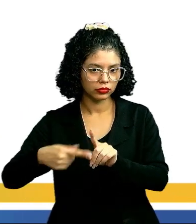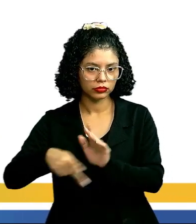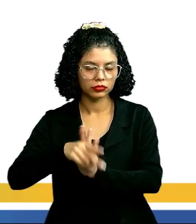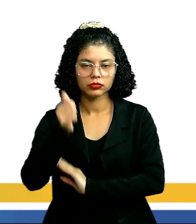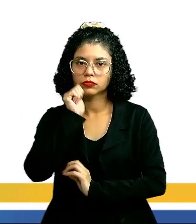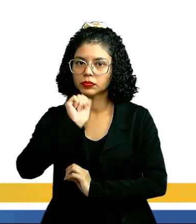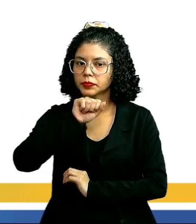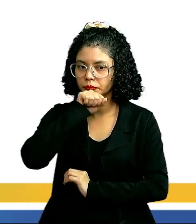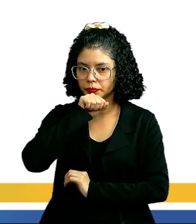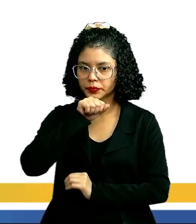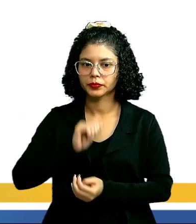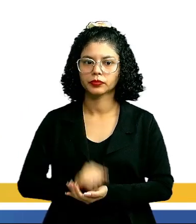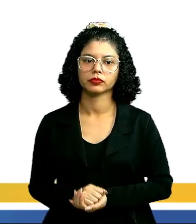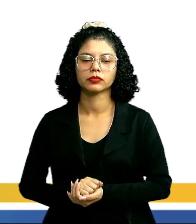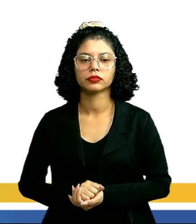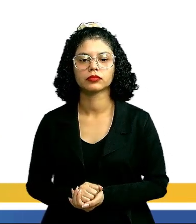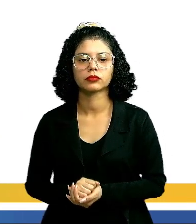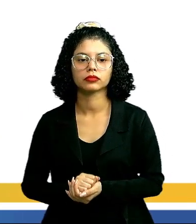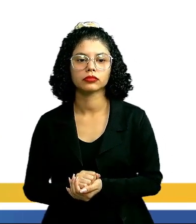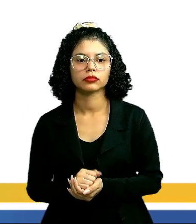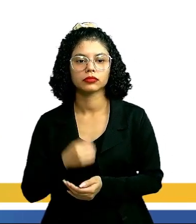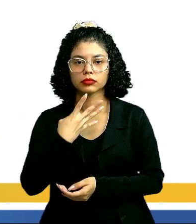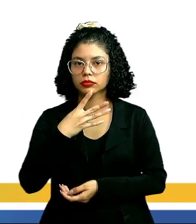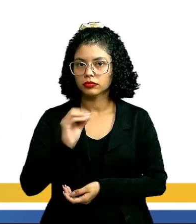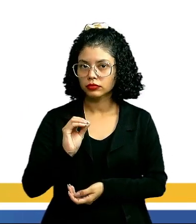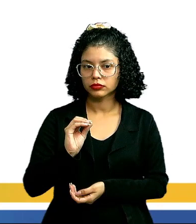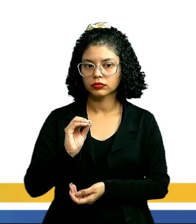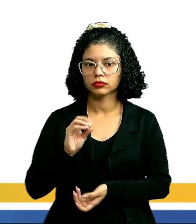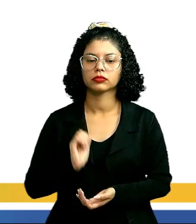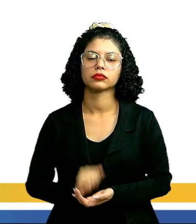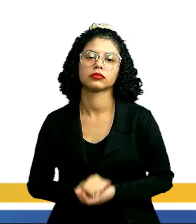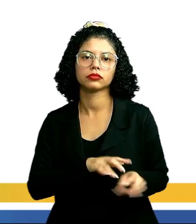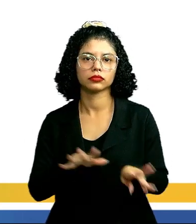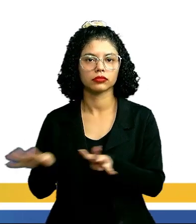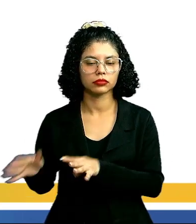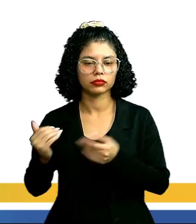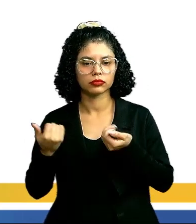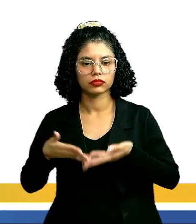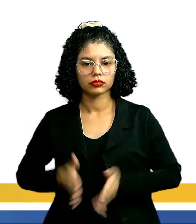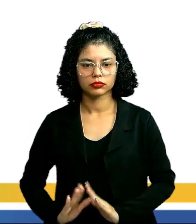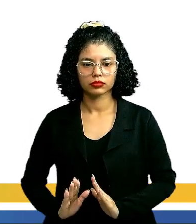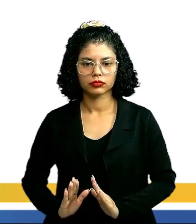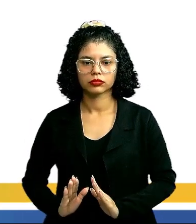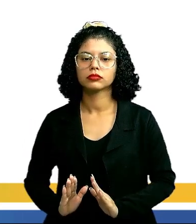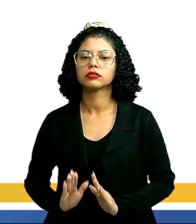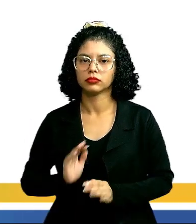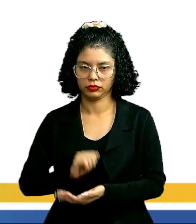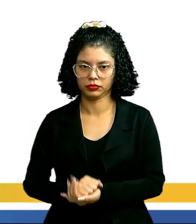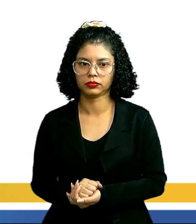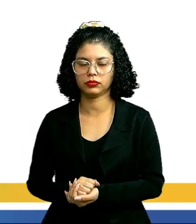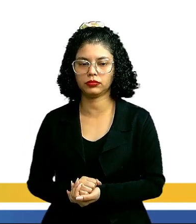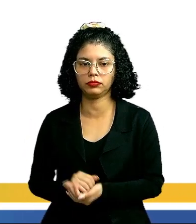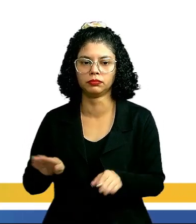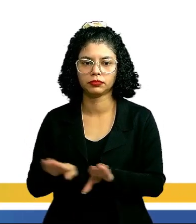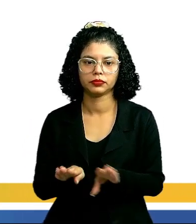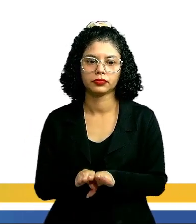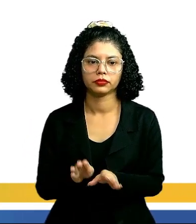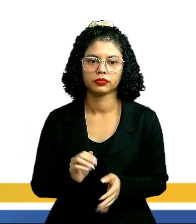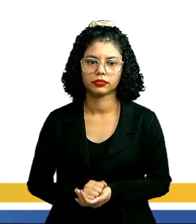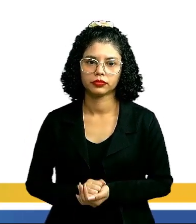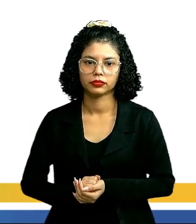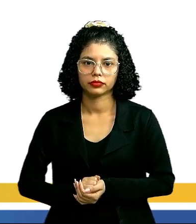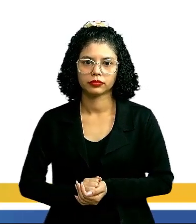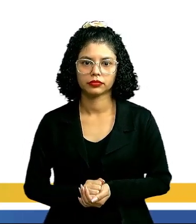mãe, através da placenta. E com 40 semanas vem o nascimento, e aí está o rapaz aí com